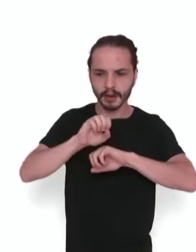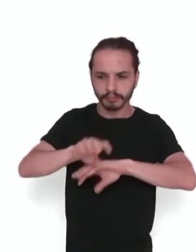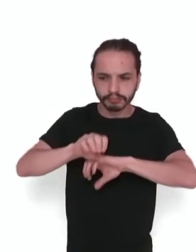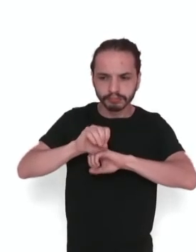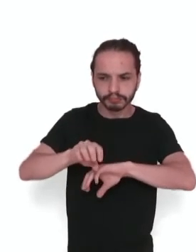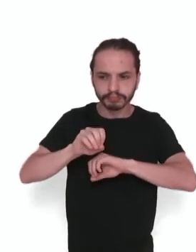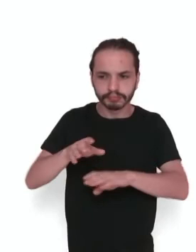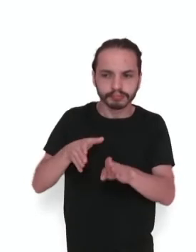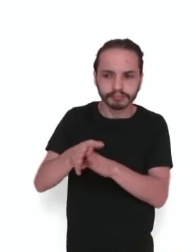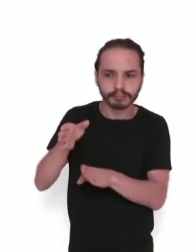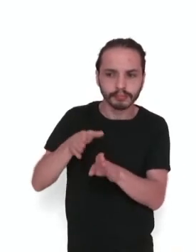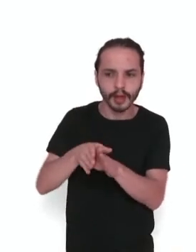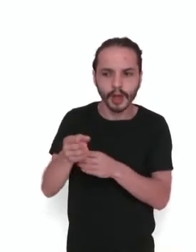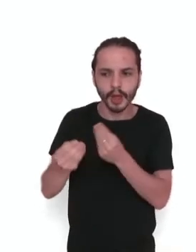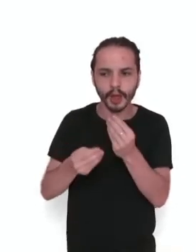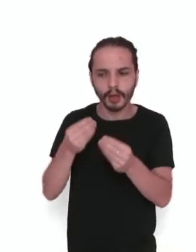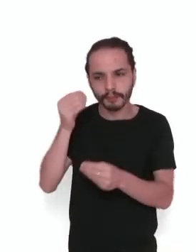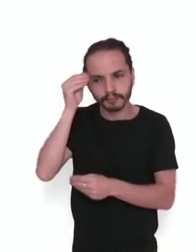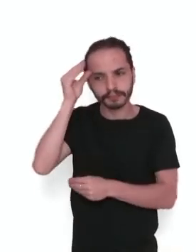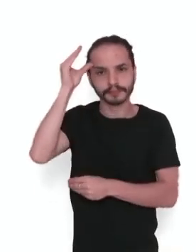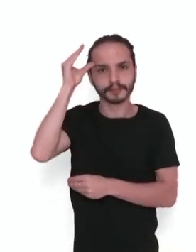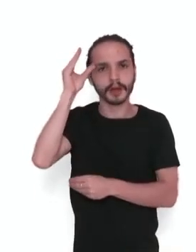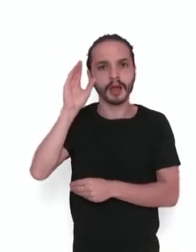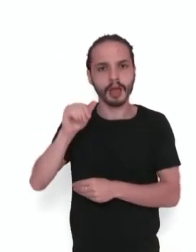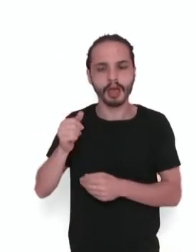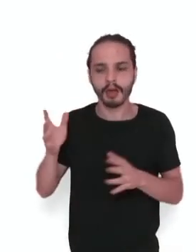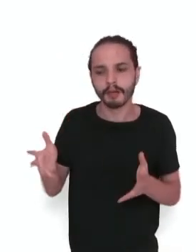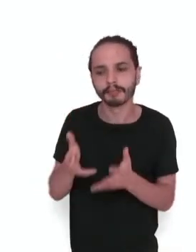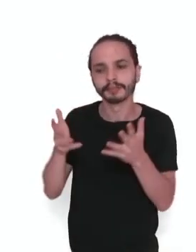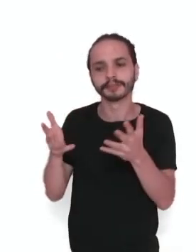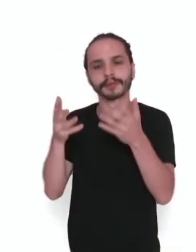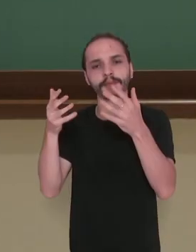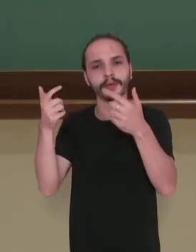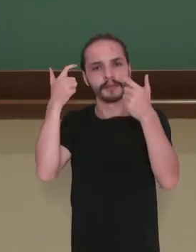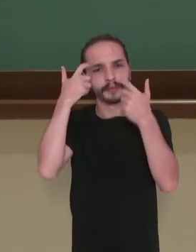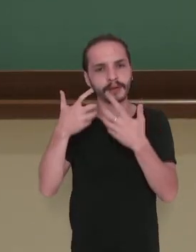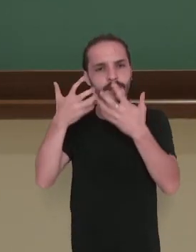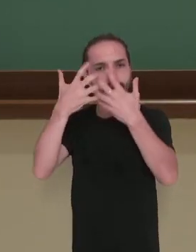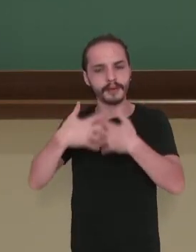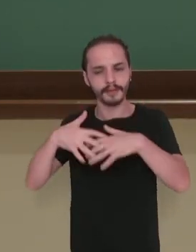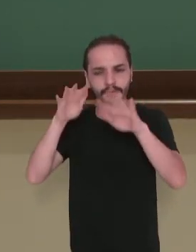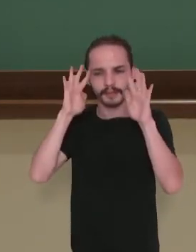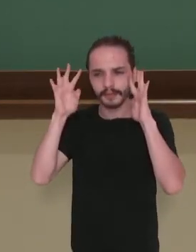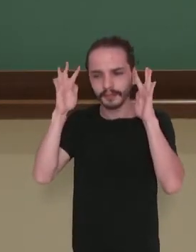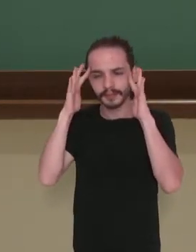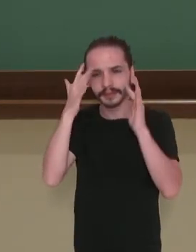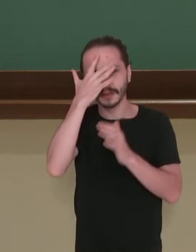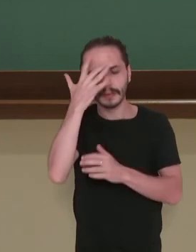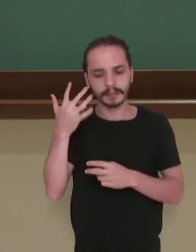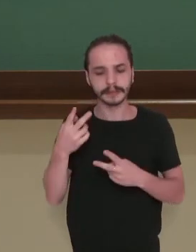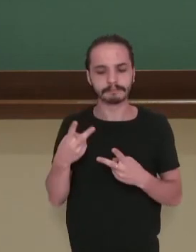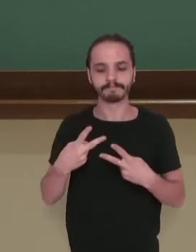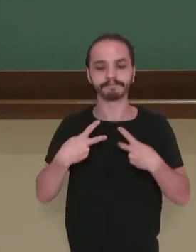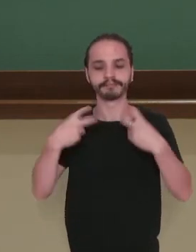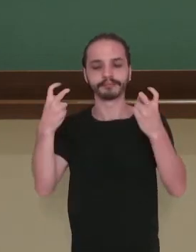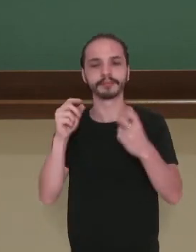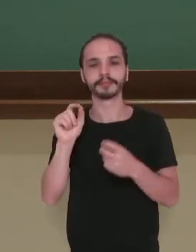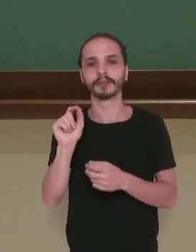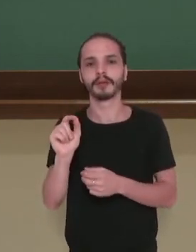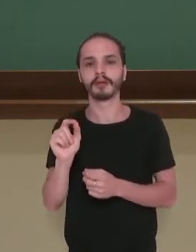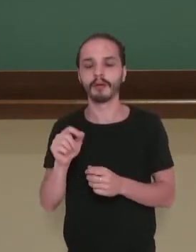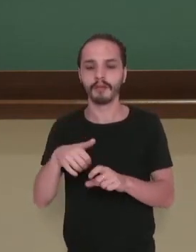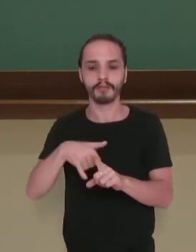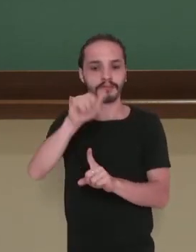o que acontece? É promover a reflexão, né? Fazer com que a pessoa perceba o quê? Que o bullying